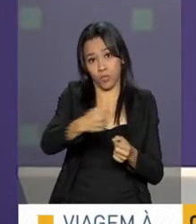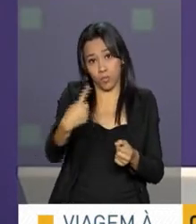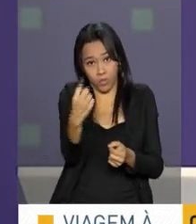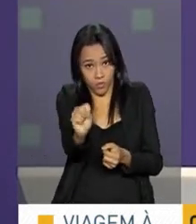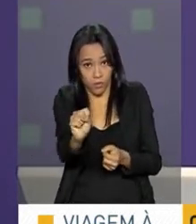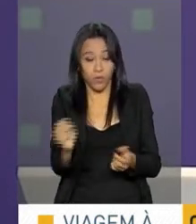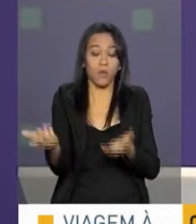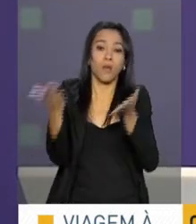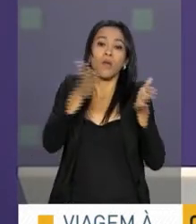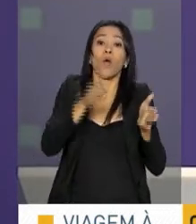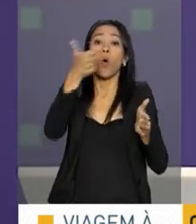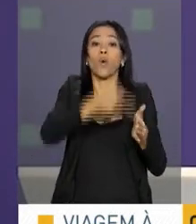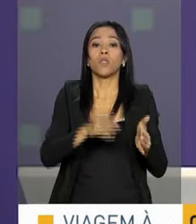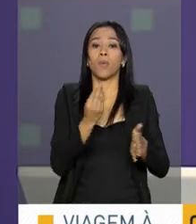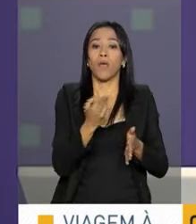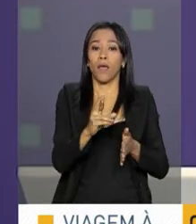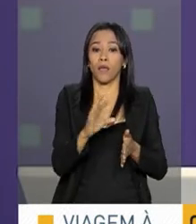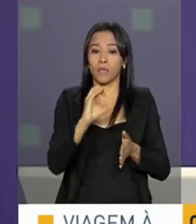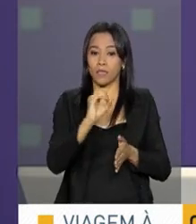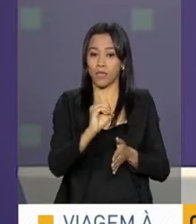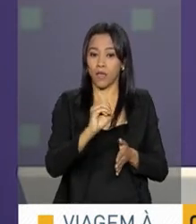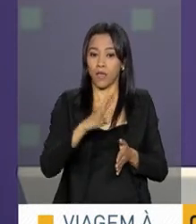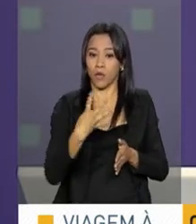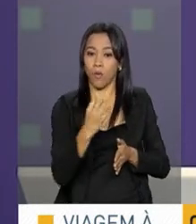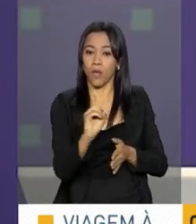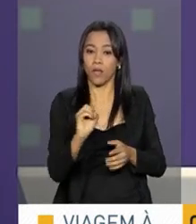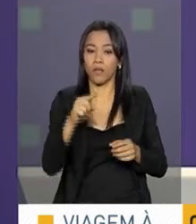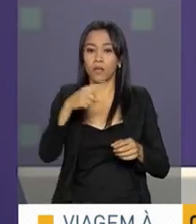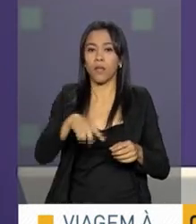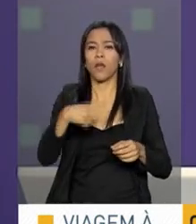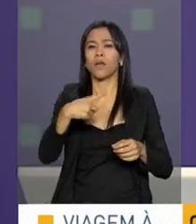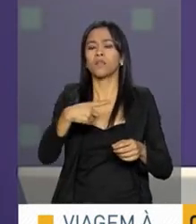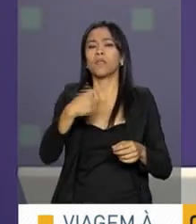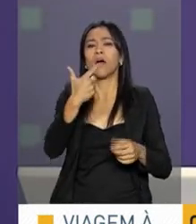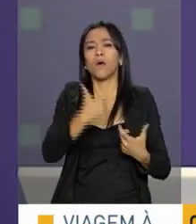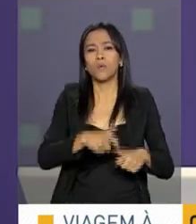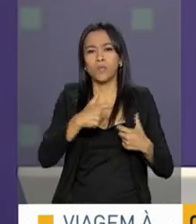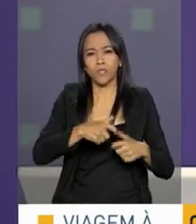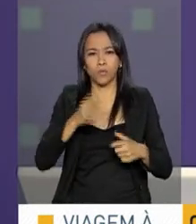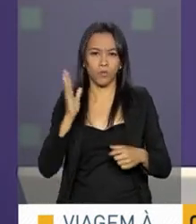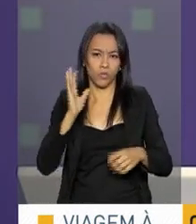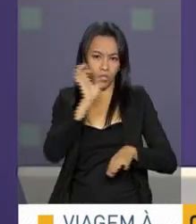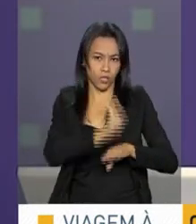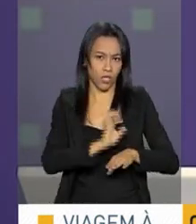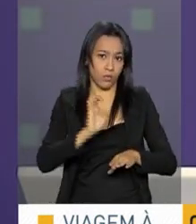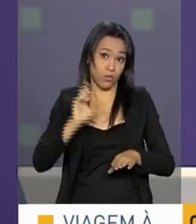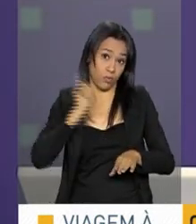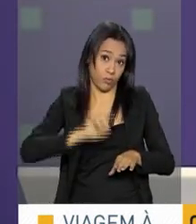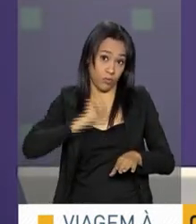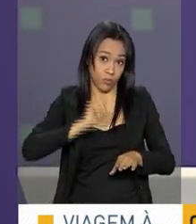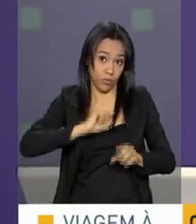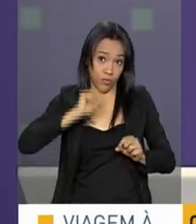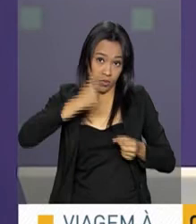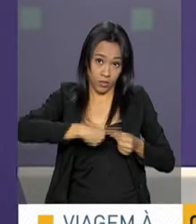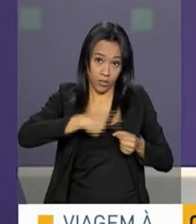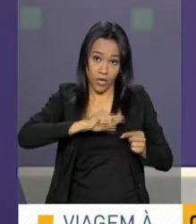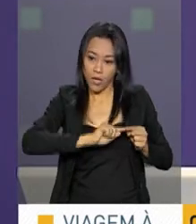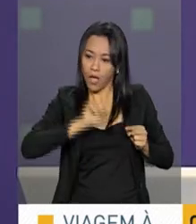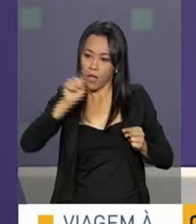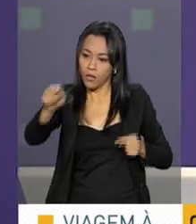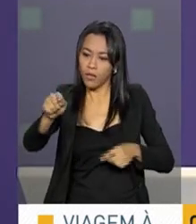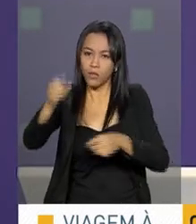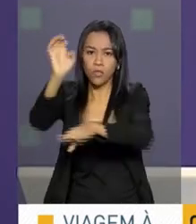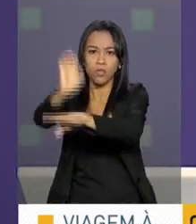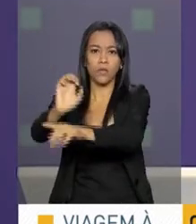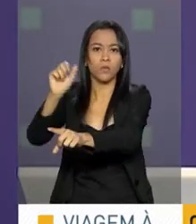Nós temos a BR-040, né, que sai de Juiz de Fora, em Minas Gerais, até o estado do Rio de Janeiro, uma rodovia também extremamente